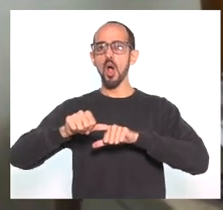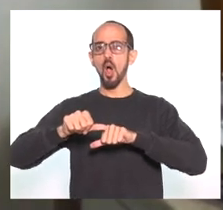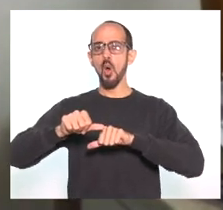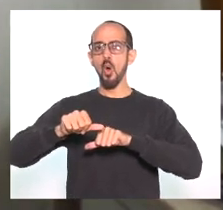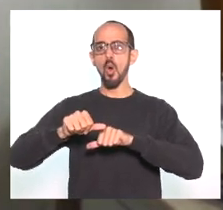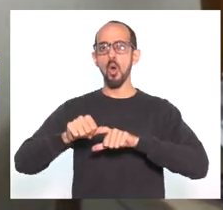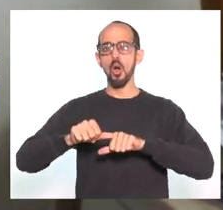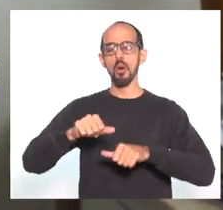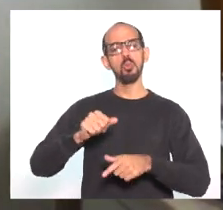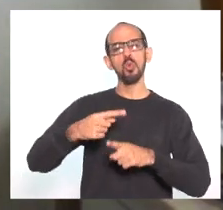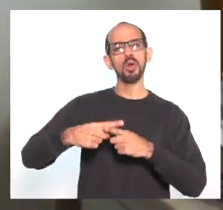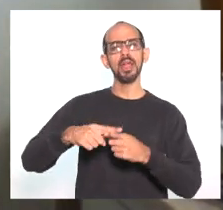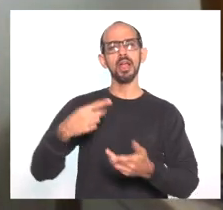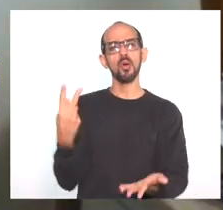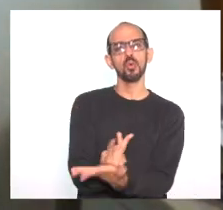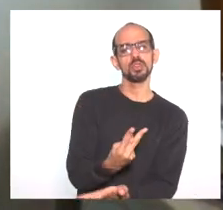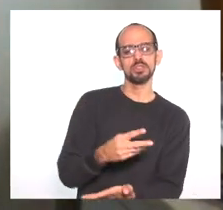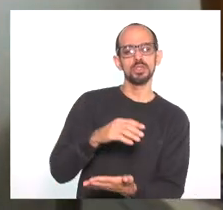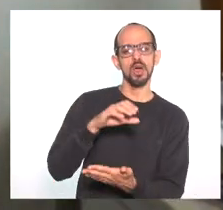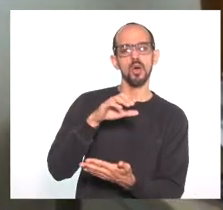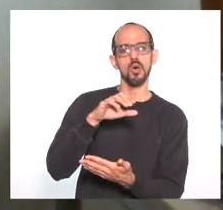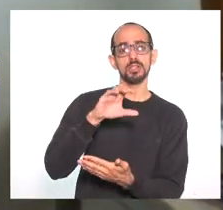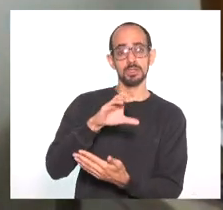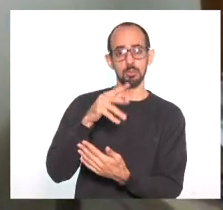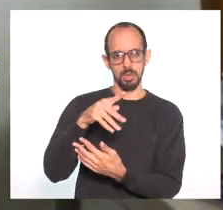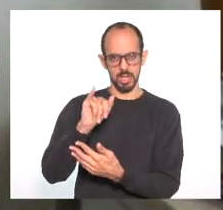deputado André Siciliano ficou